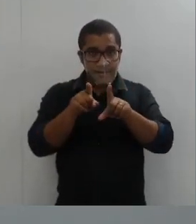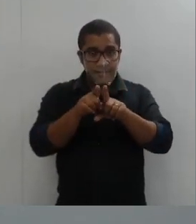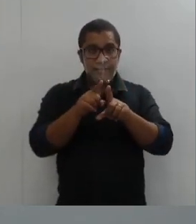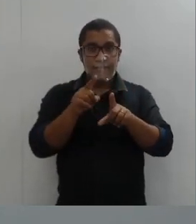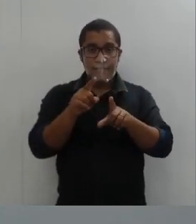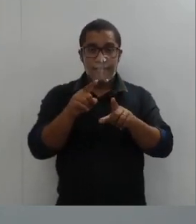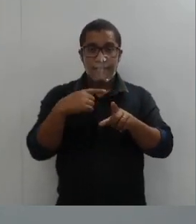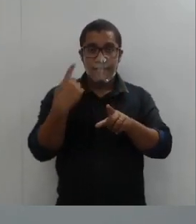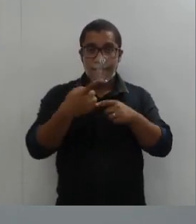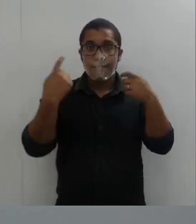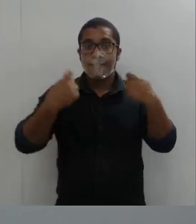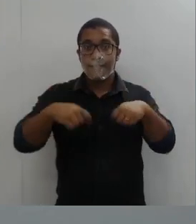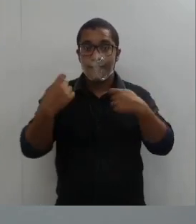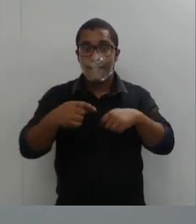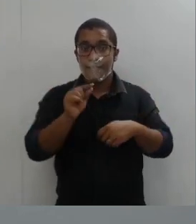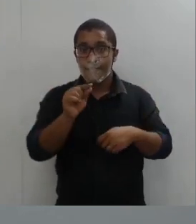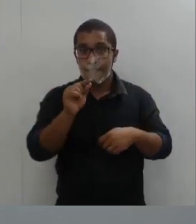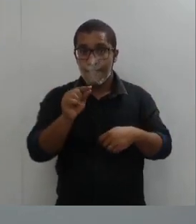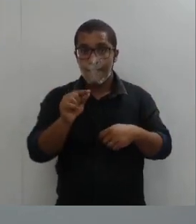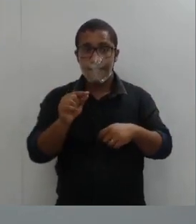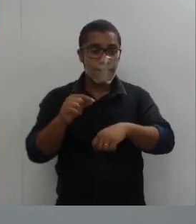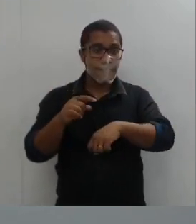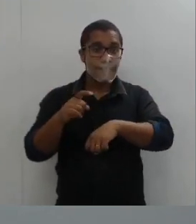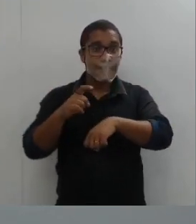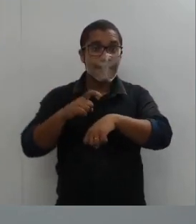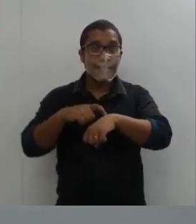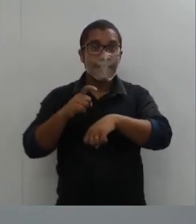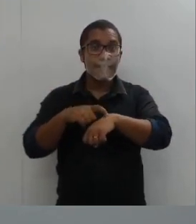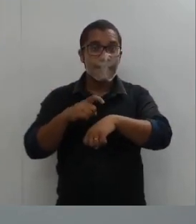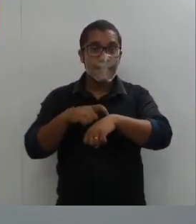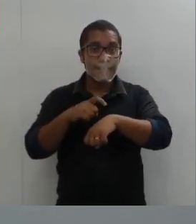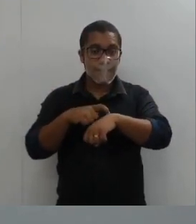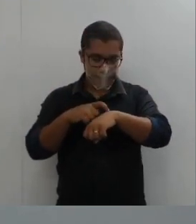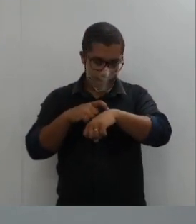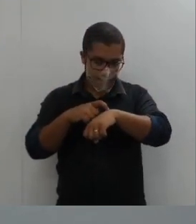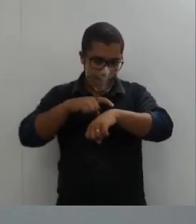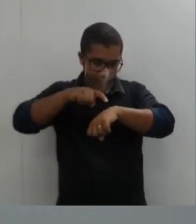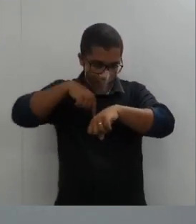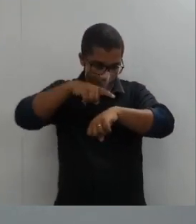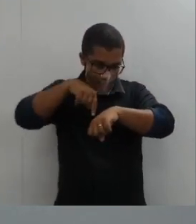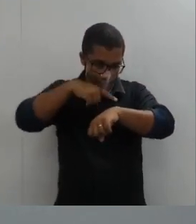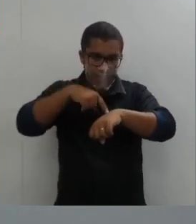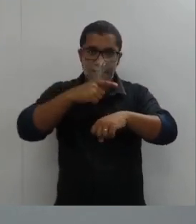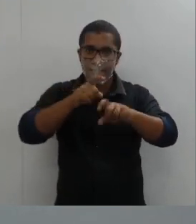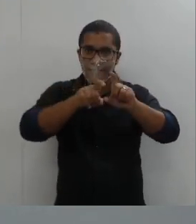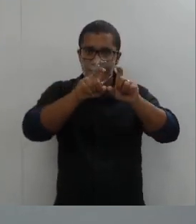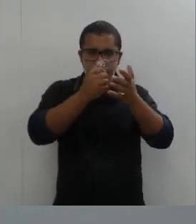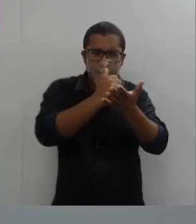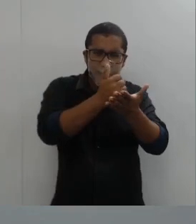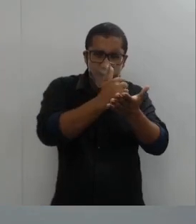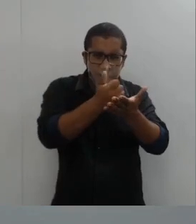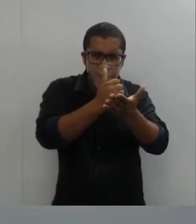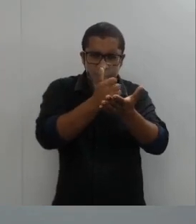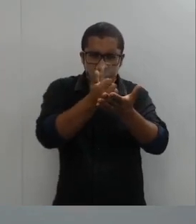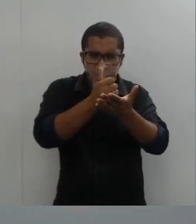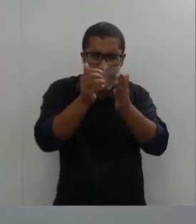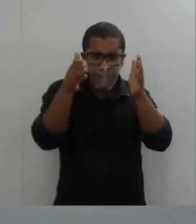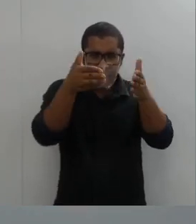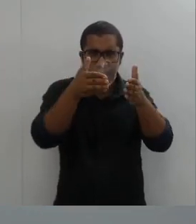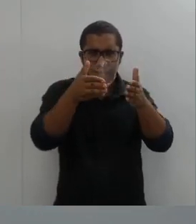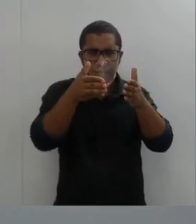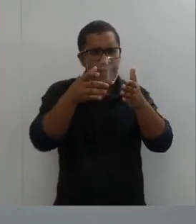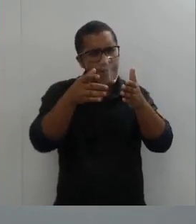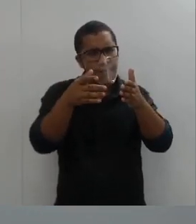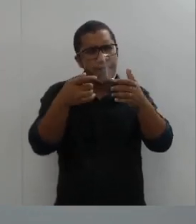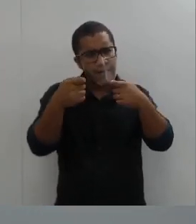a gente precisa ressaltar o tempo de exposição aos jogos eletrônicos, né? Não somente por uma questão de